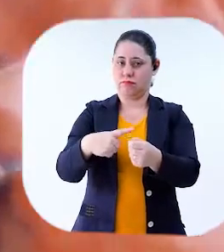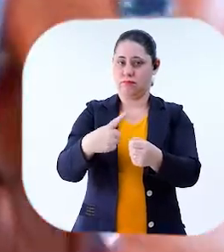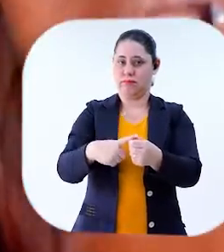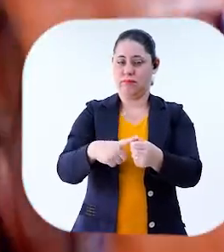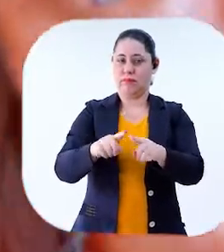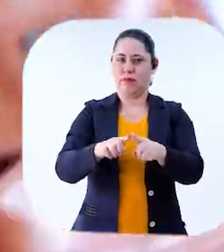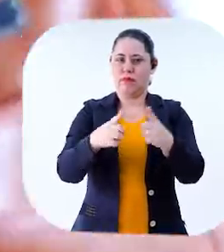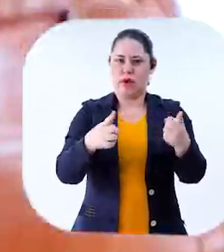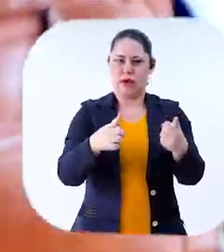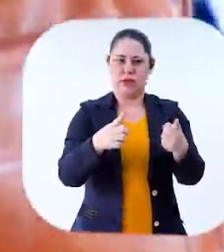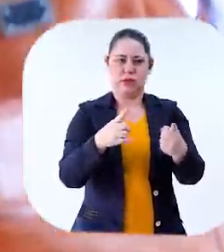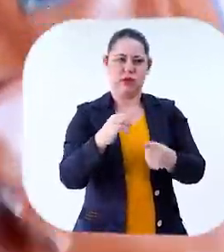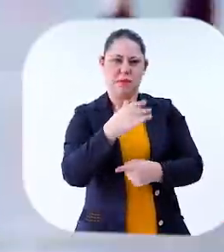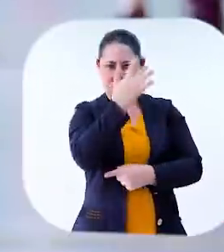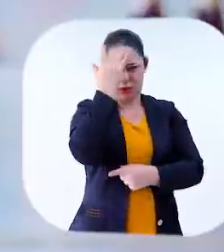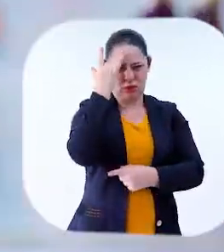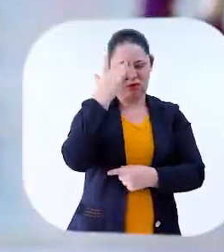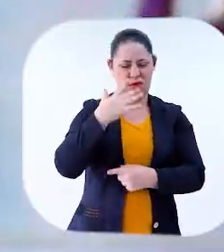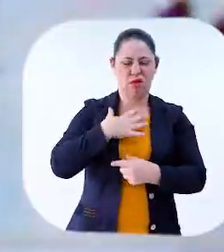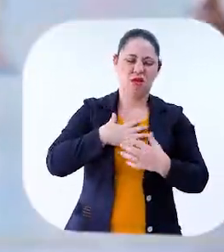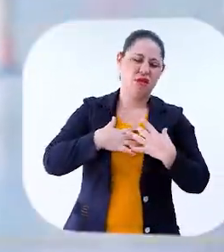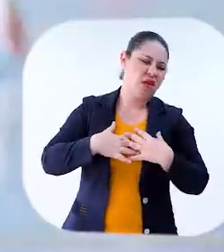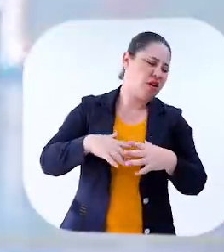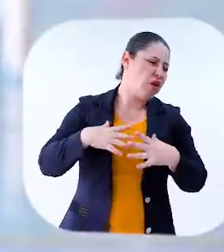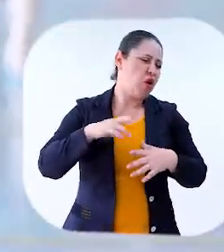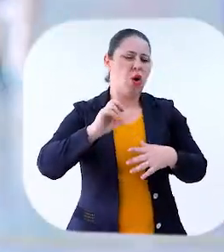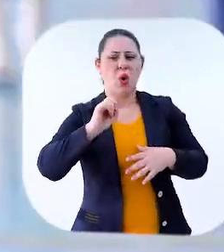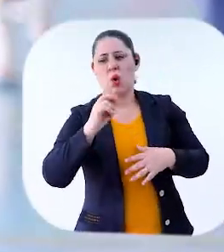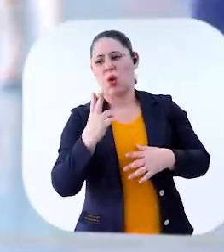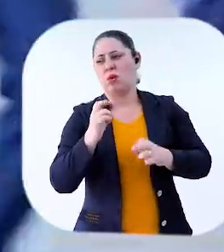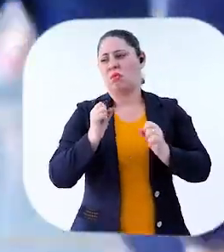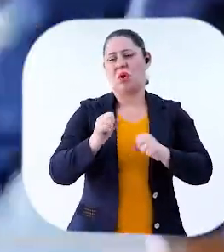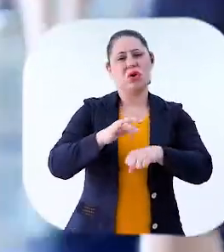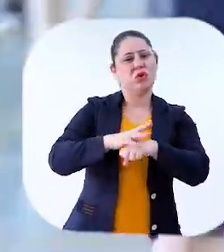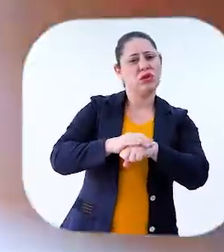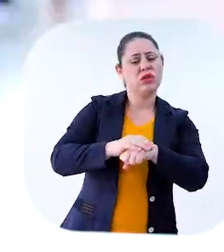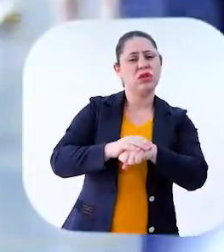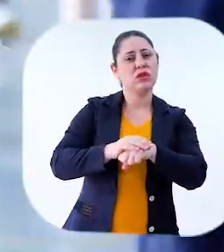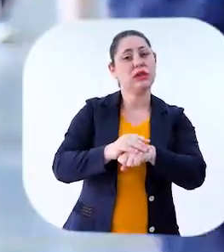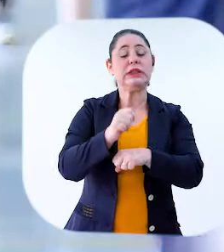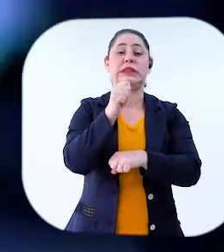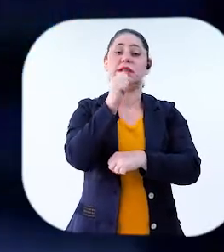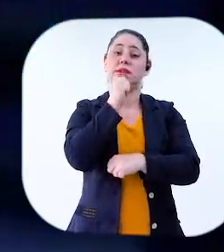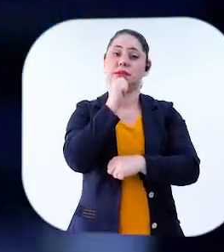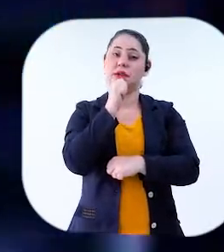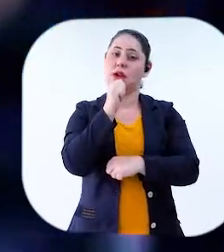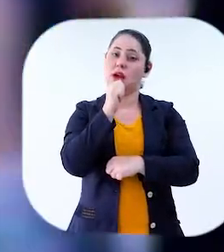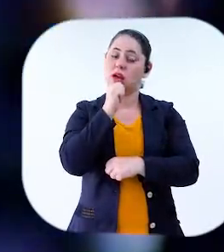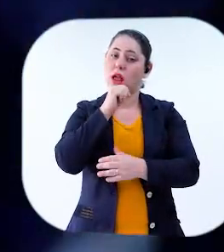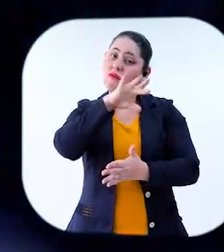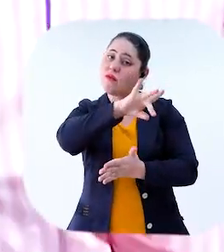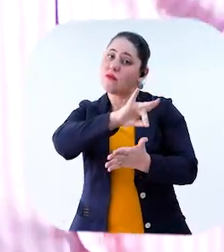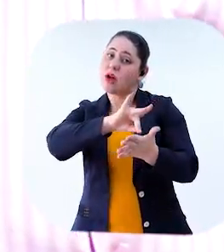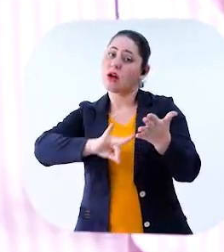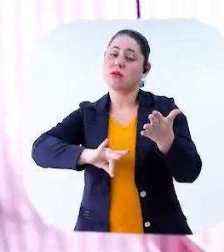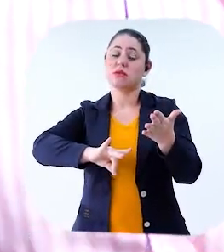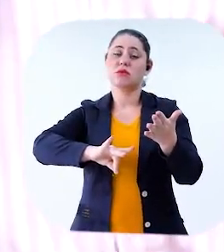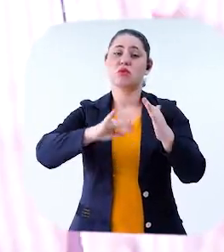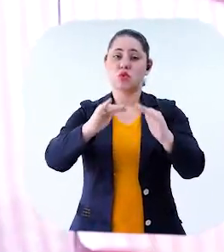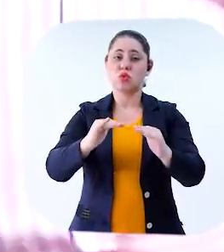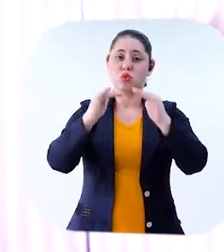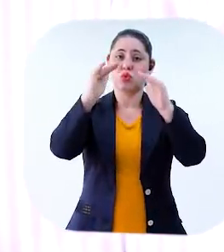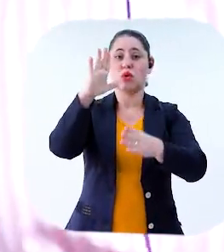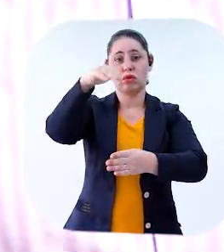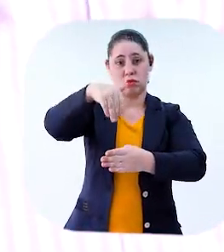Mas essa questão, se o eleitor no dia estiver indisposto ou estiver com suspeita de coronavírus, essa questão ainda vai ser regulamentada